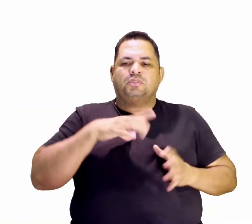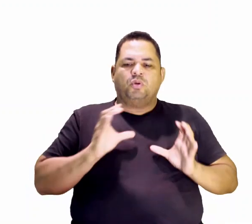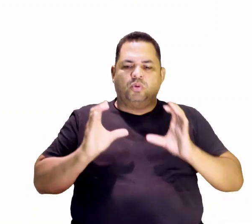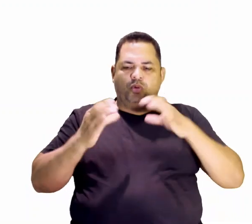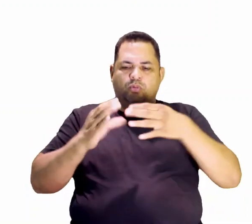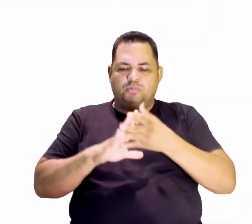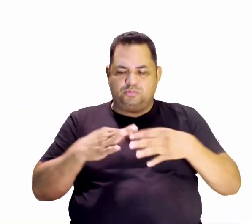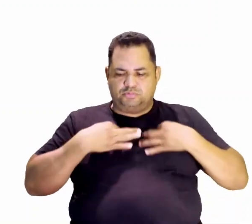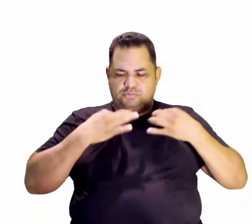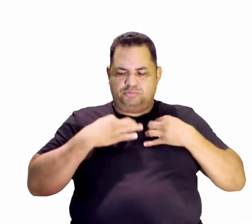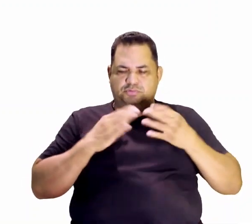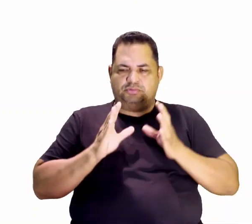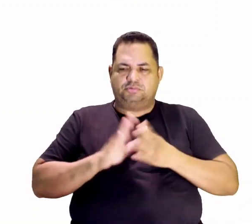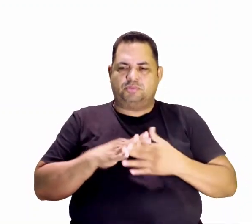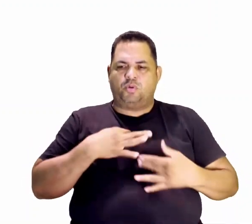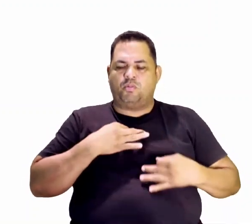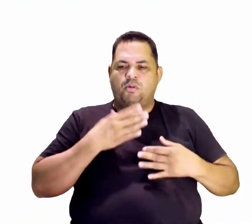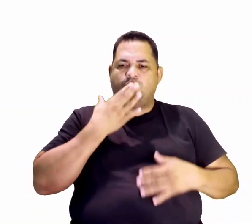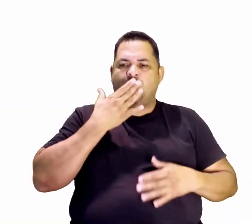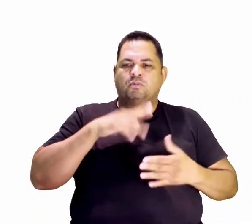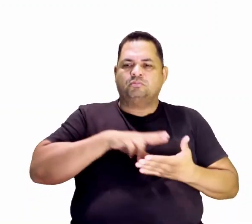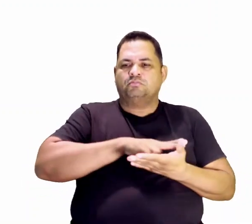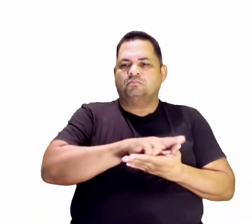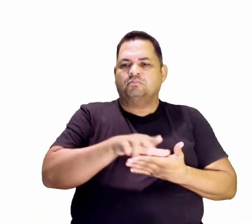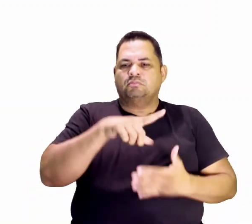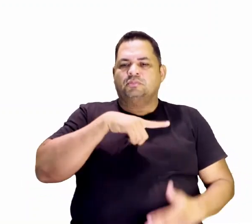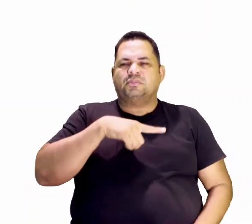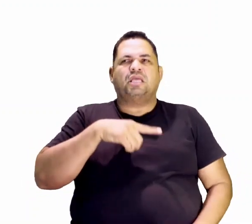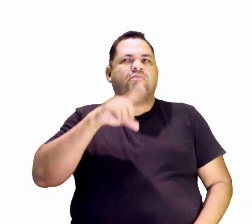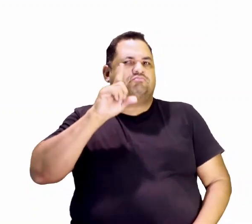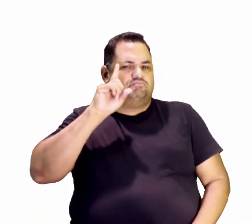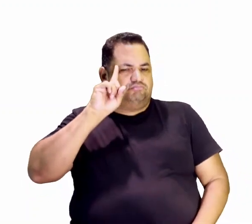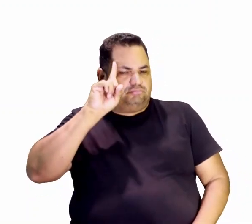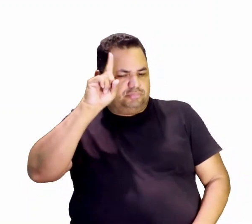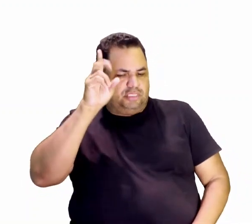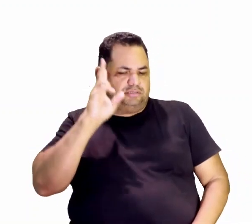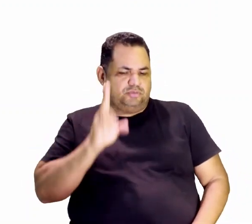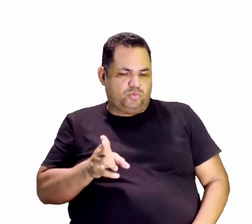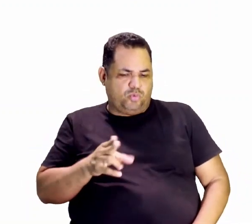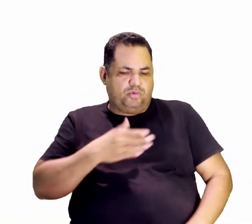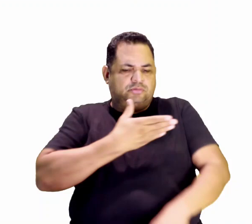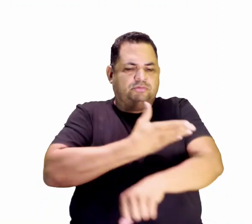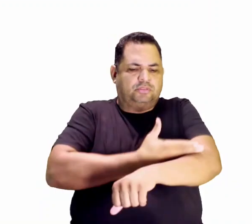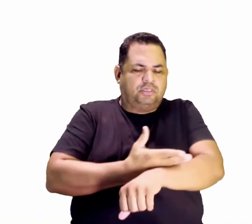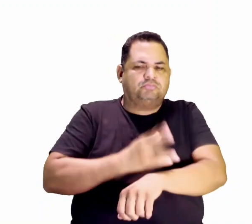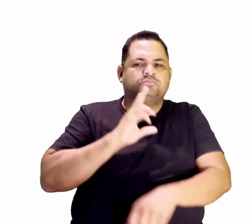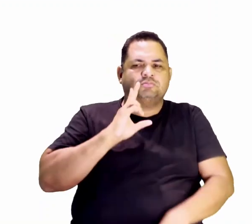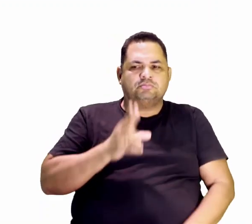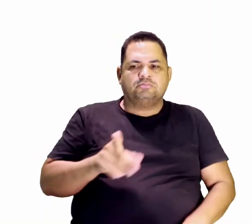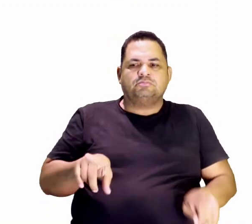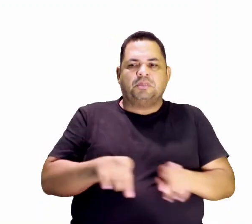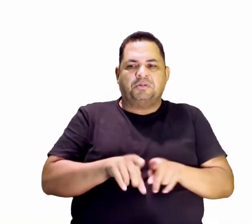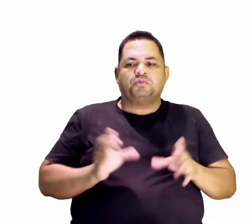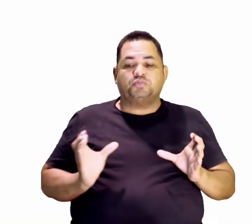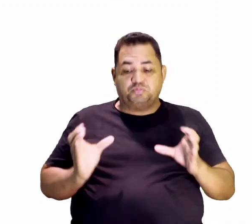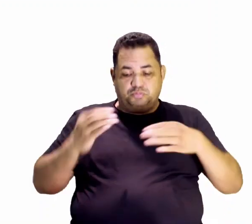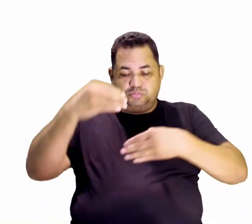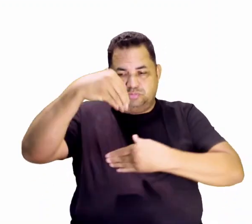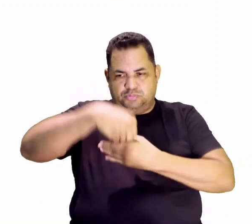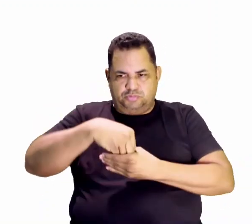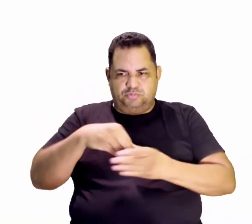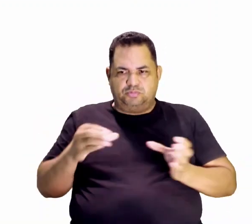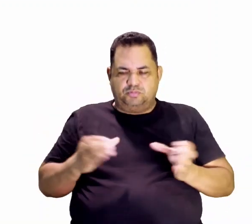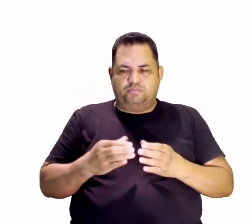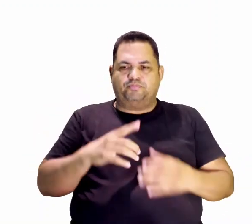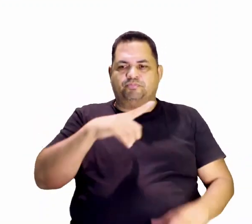roupa colorida, né? Que tem as mesmas ideias, tem os mesmos hábitos que eu, então eu faço parte desse grupo. Então, você já